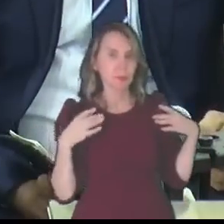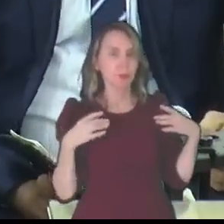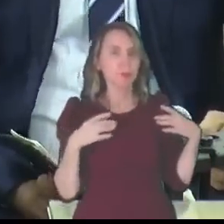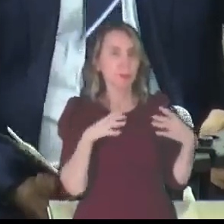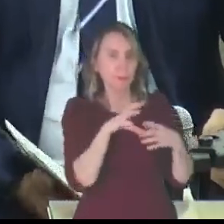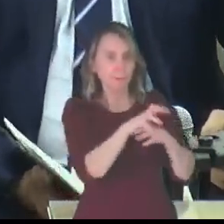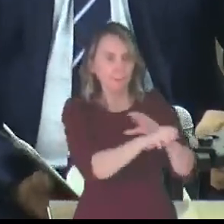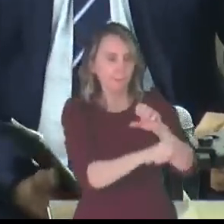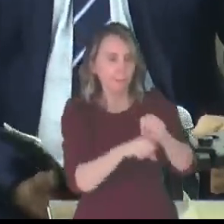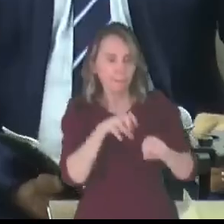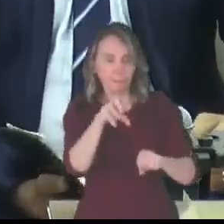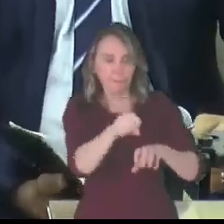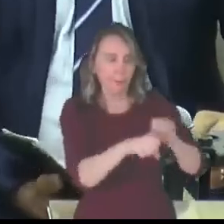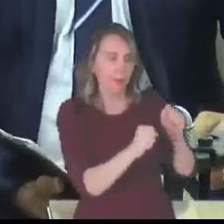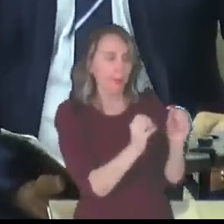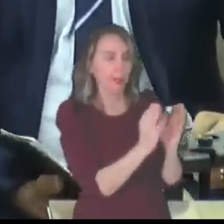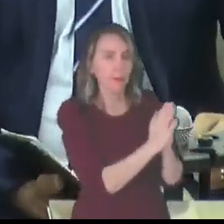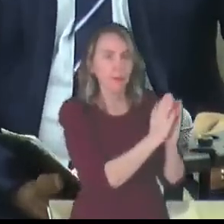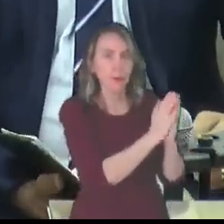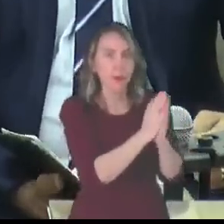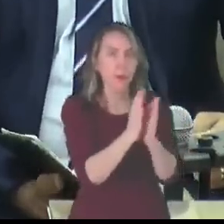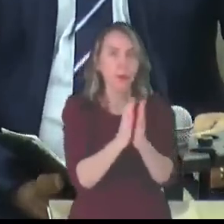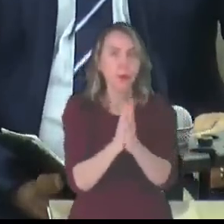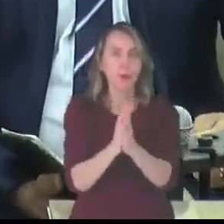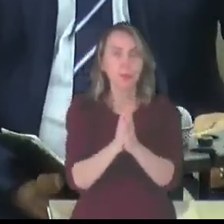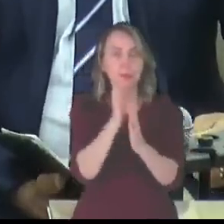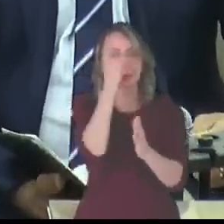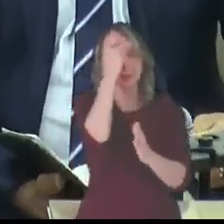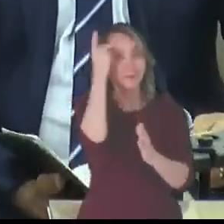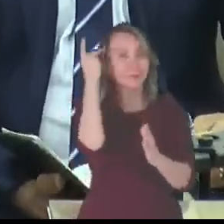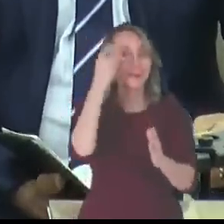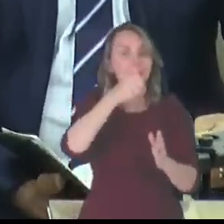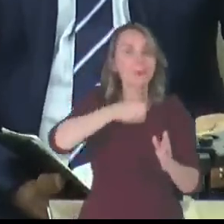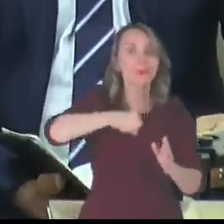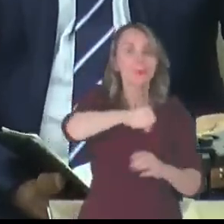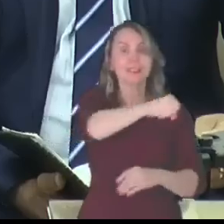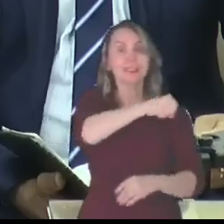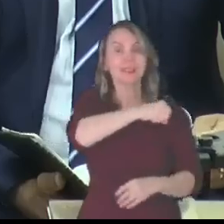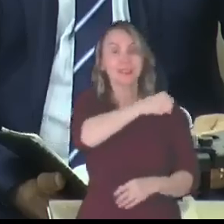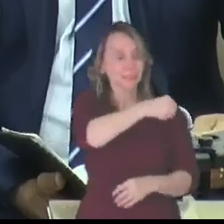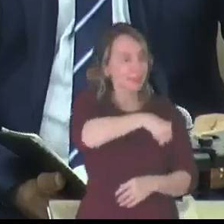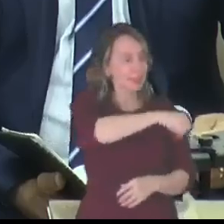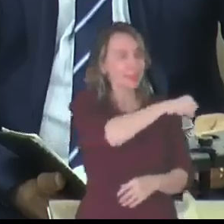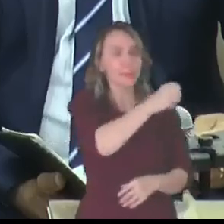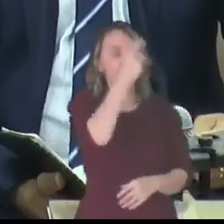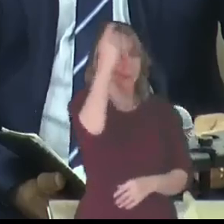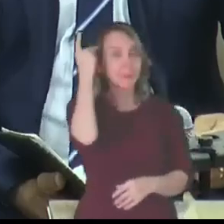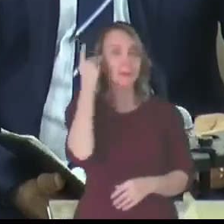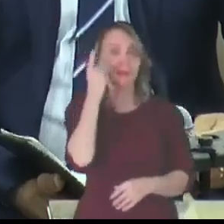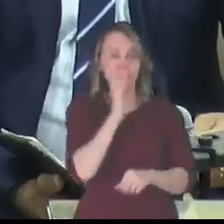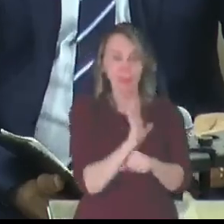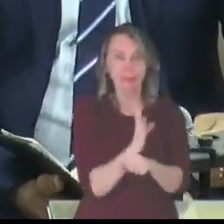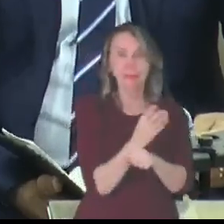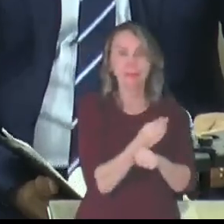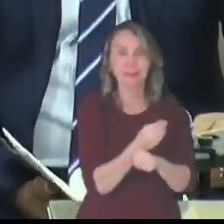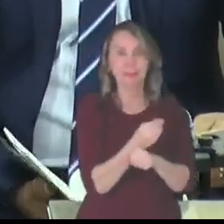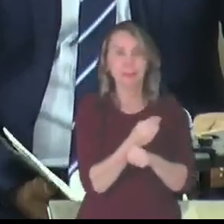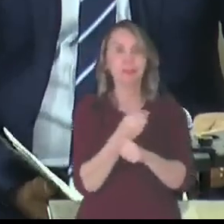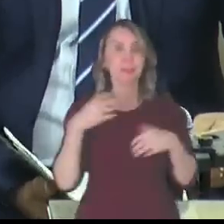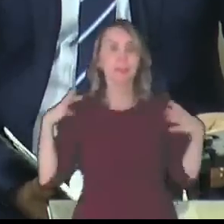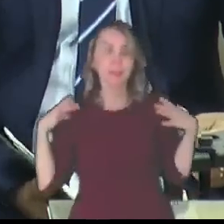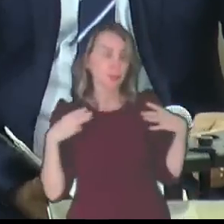sobe as orações dos Santos quando os santos Quem são os santos não São Benedito os santos São igreja